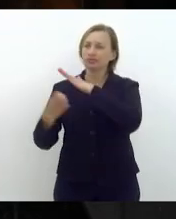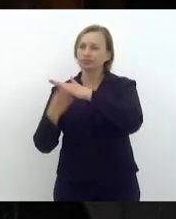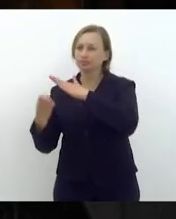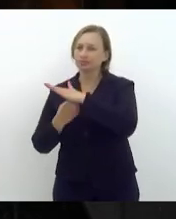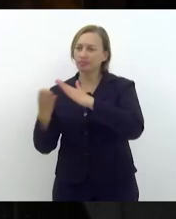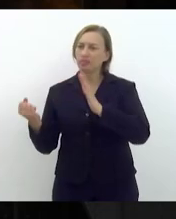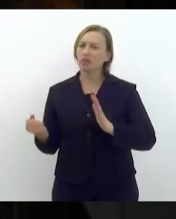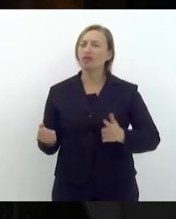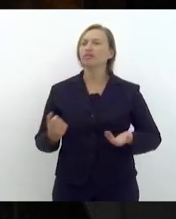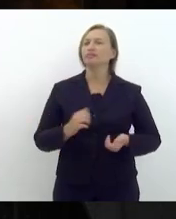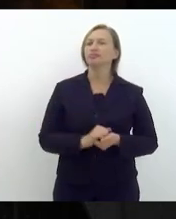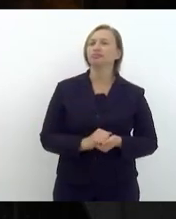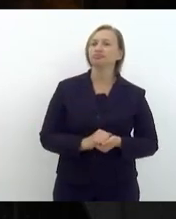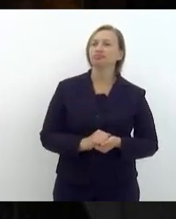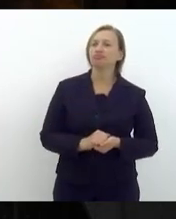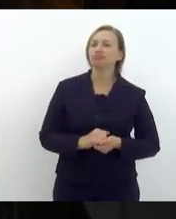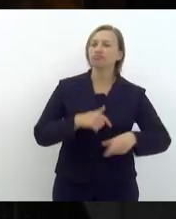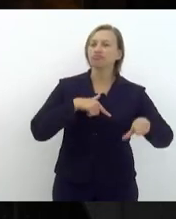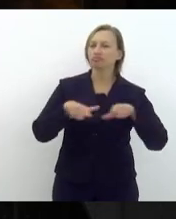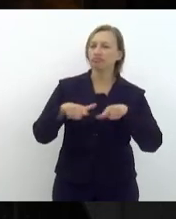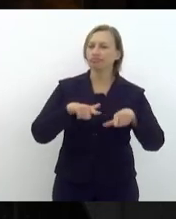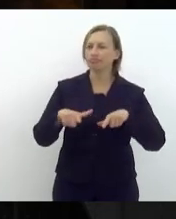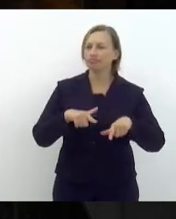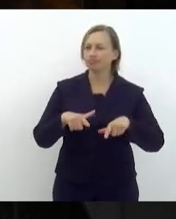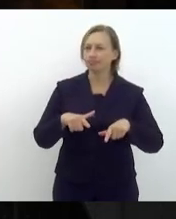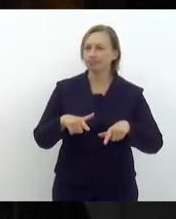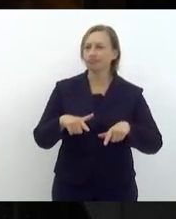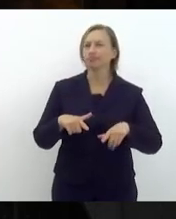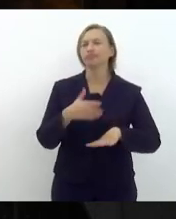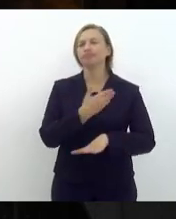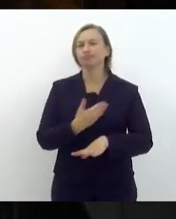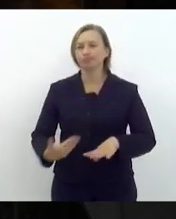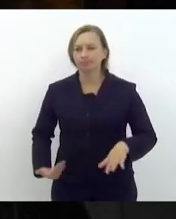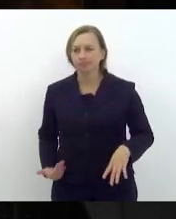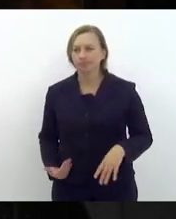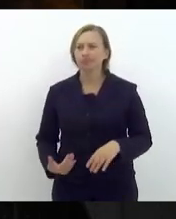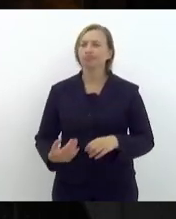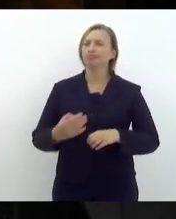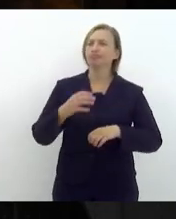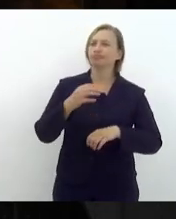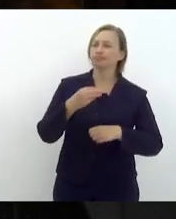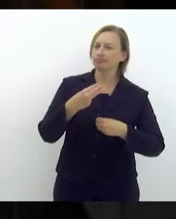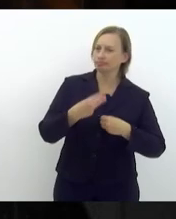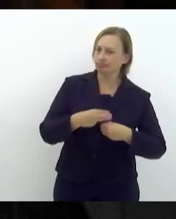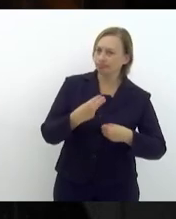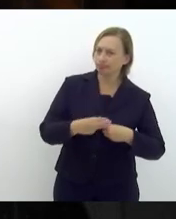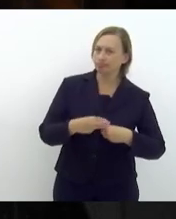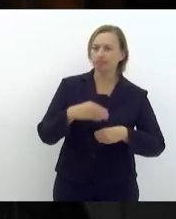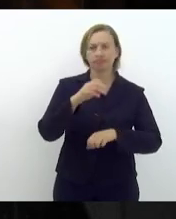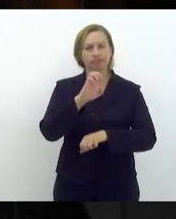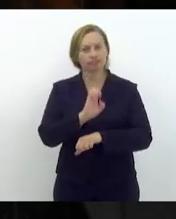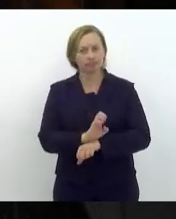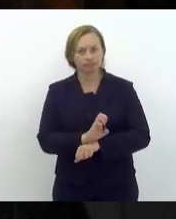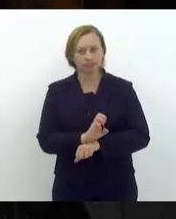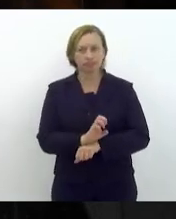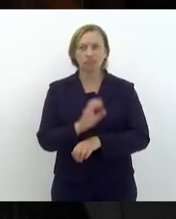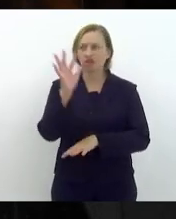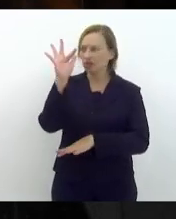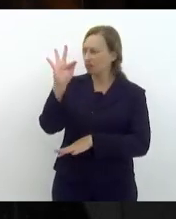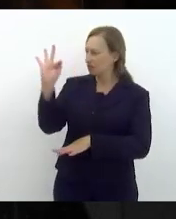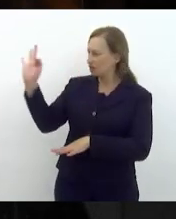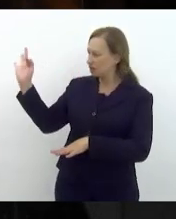paquituam com serviço público seja na Esfera Municipal seja na Esfera Estadual seja na Esfera Federal